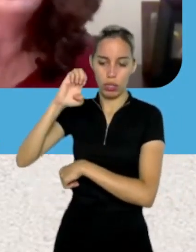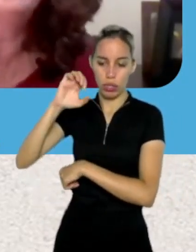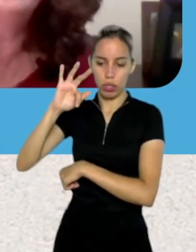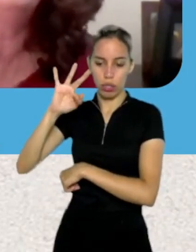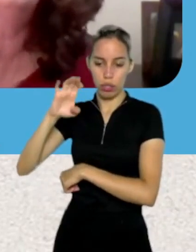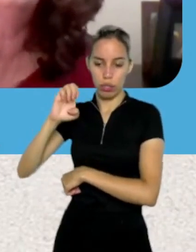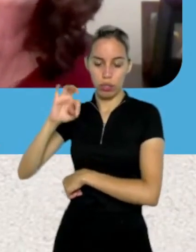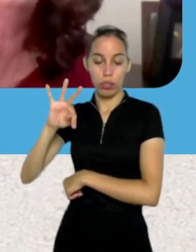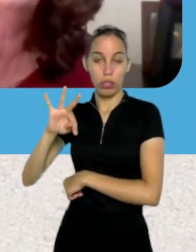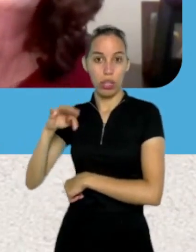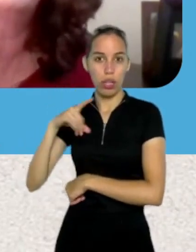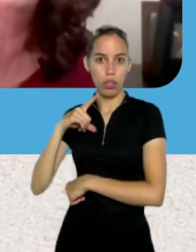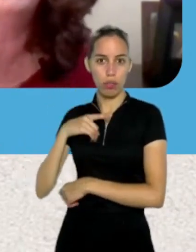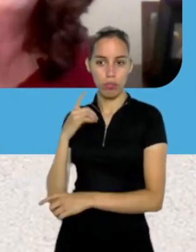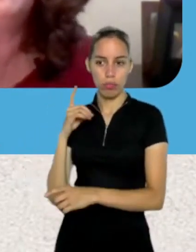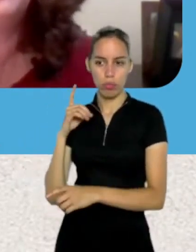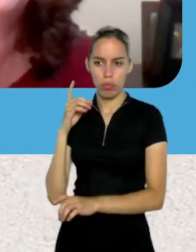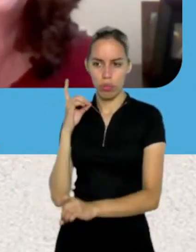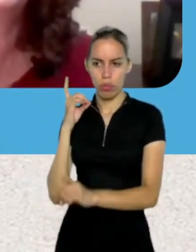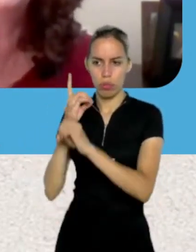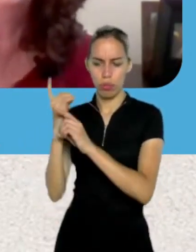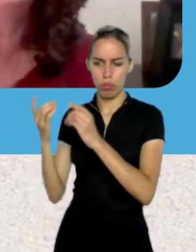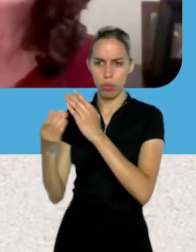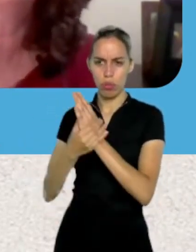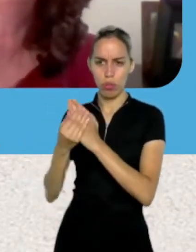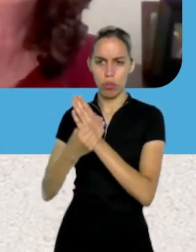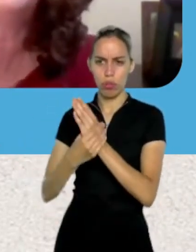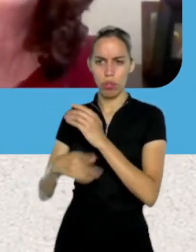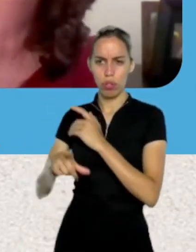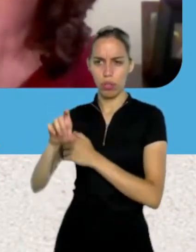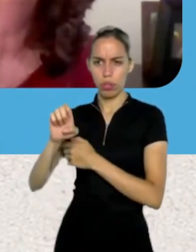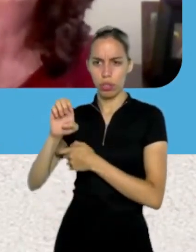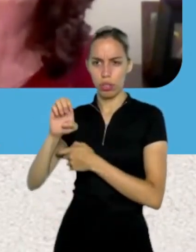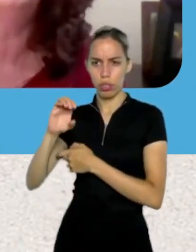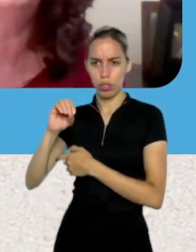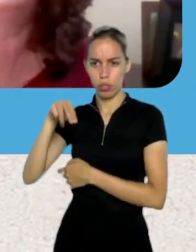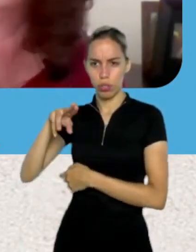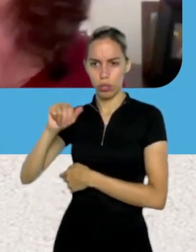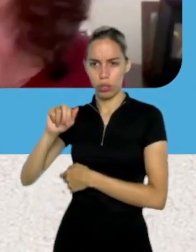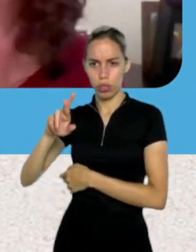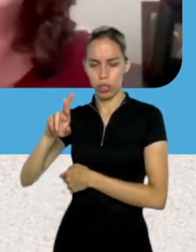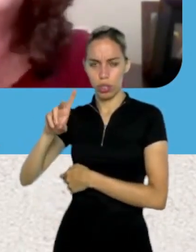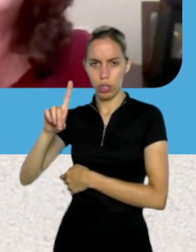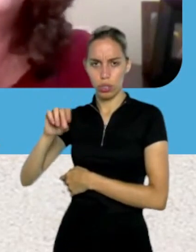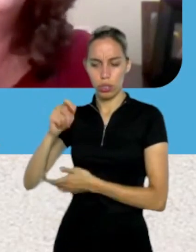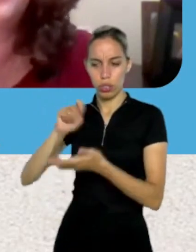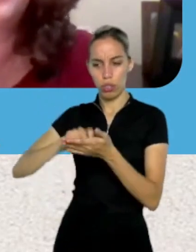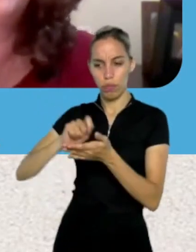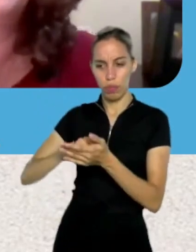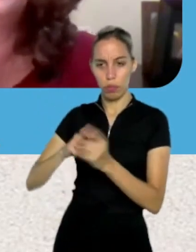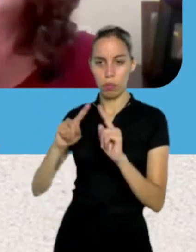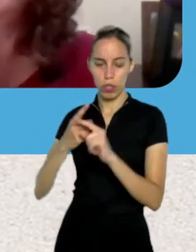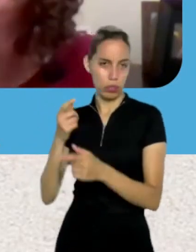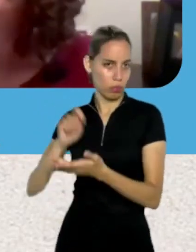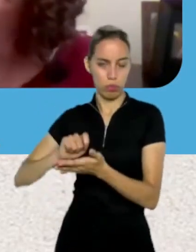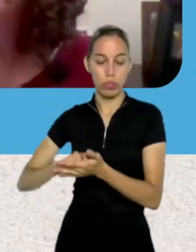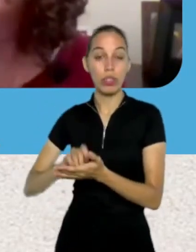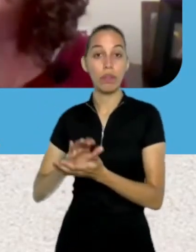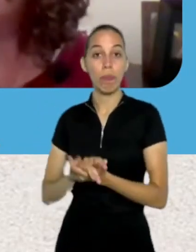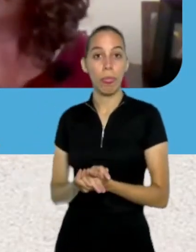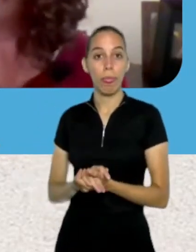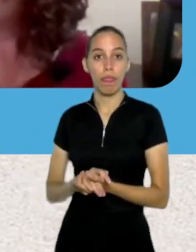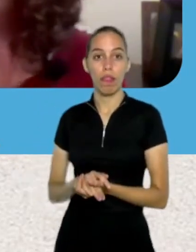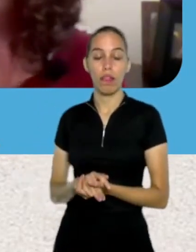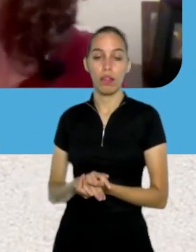e encontrei o livro do Leonardo Villaforte, que é o Escrever Sem Escrever, que foi publicado pela Relicário, né, de Belo